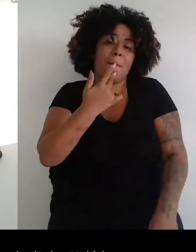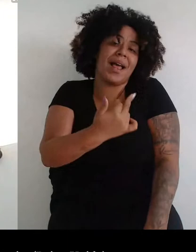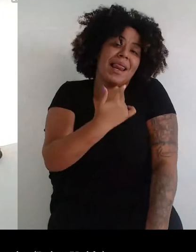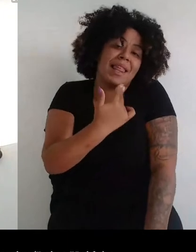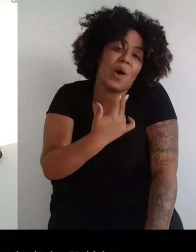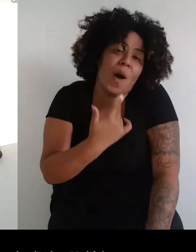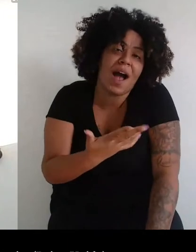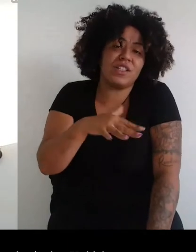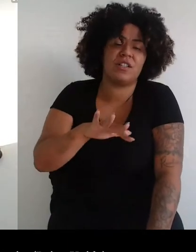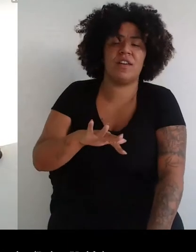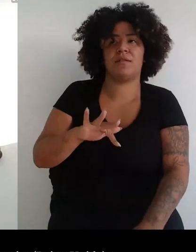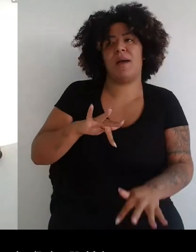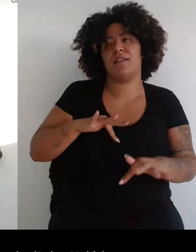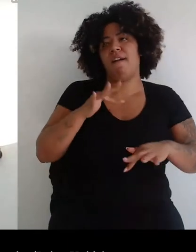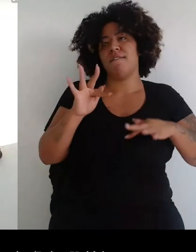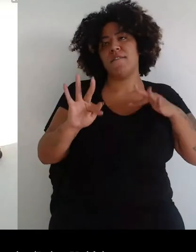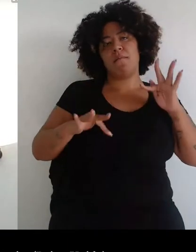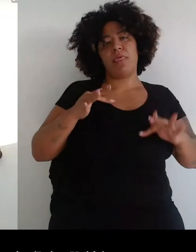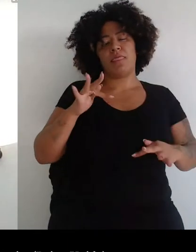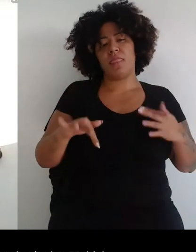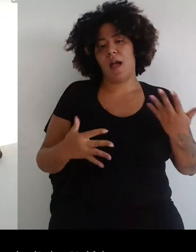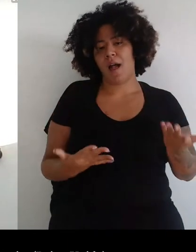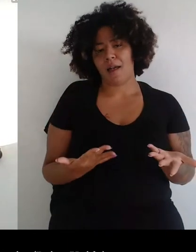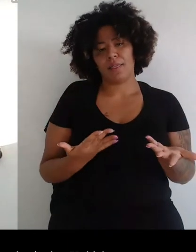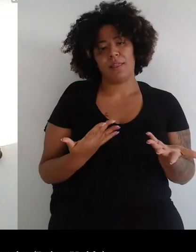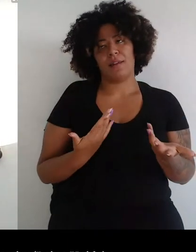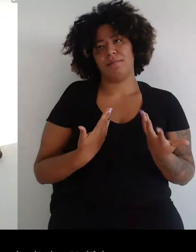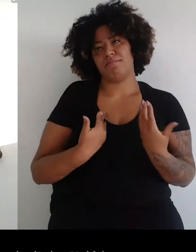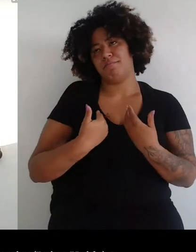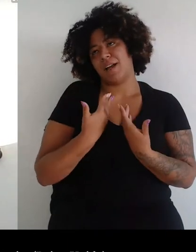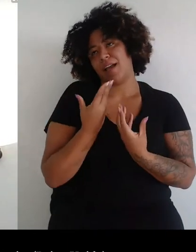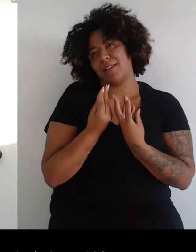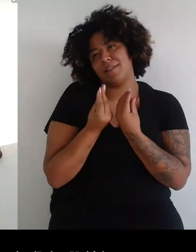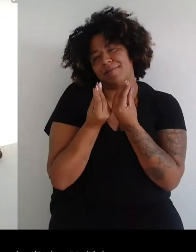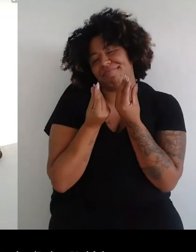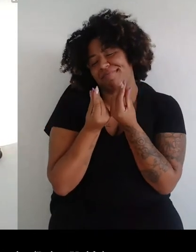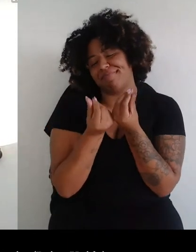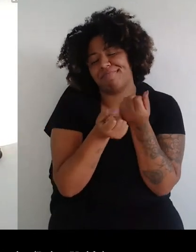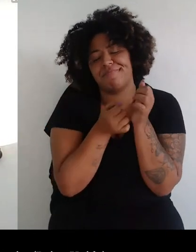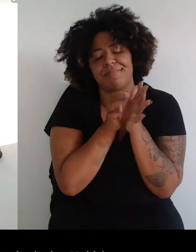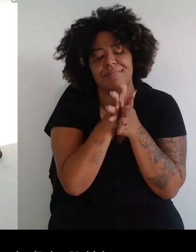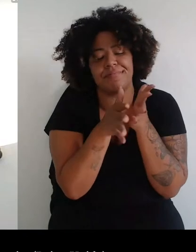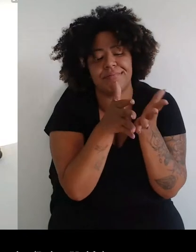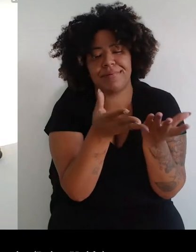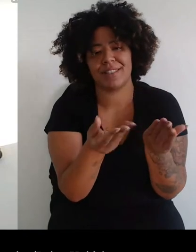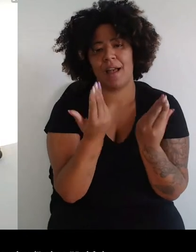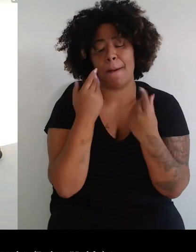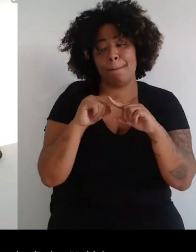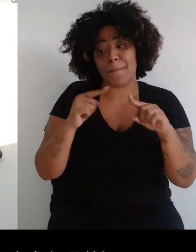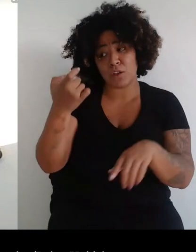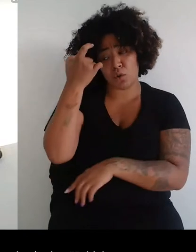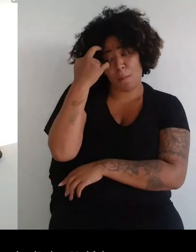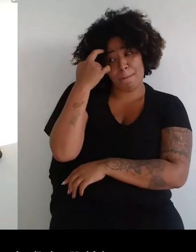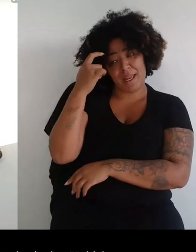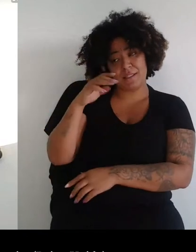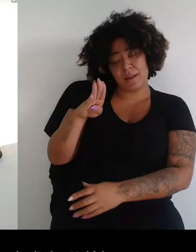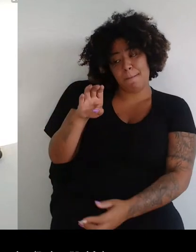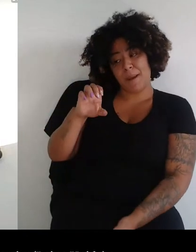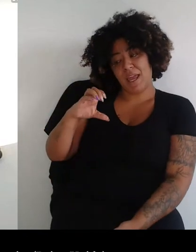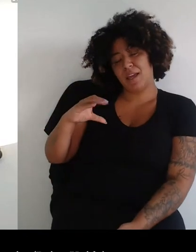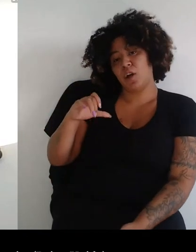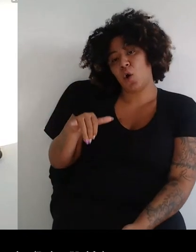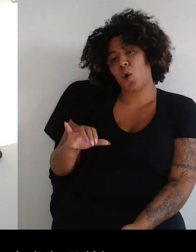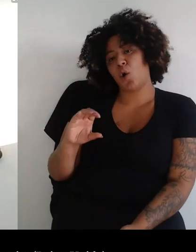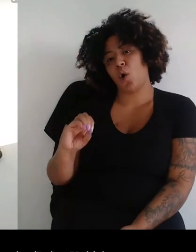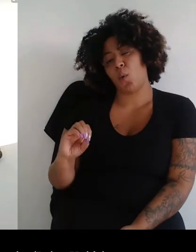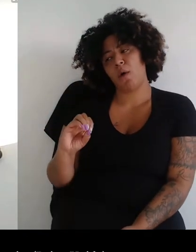afeminada Mas viva enfim quando a gente pensa em bacon tem uma coisa interessante Nesse sentido porque